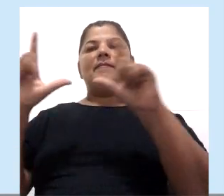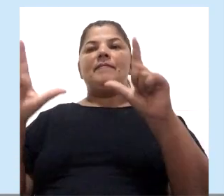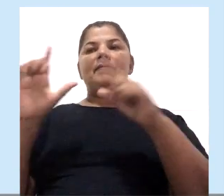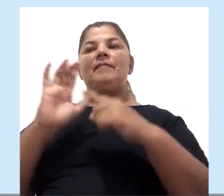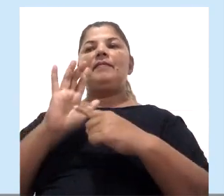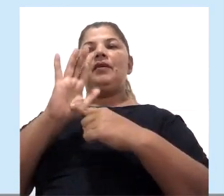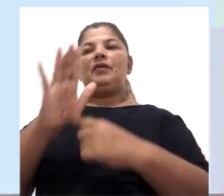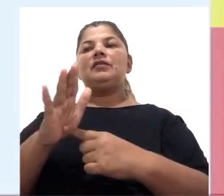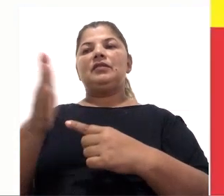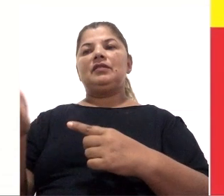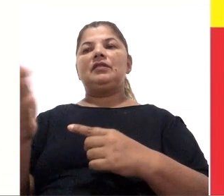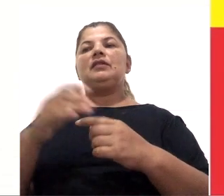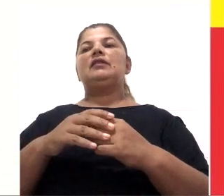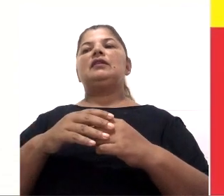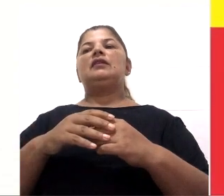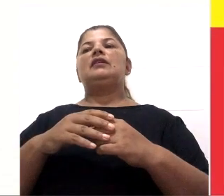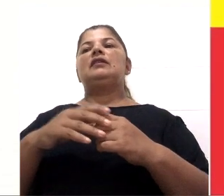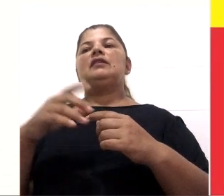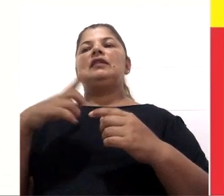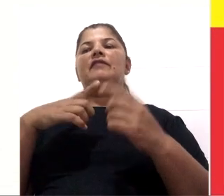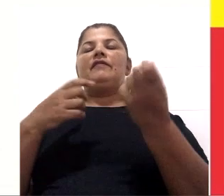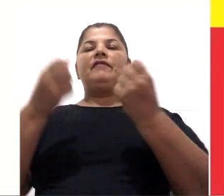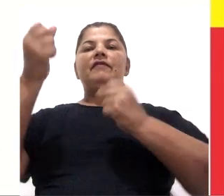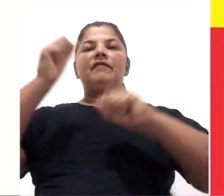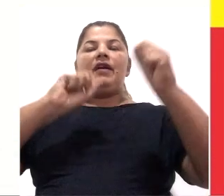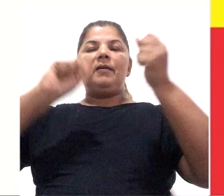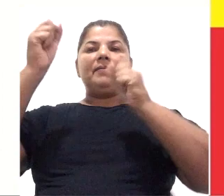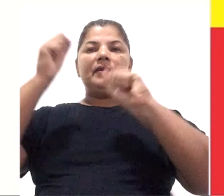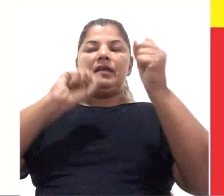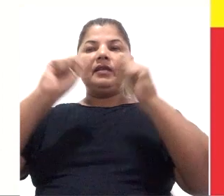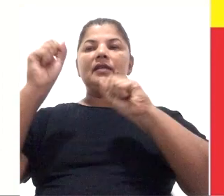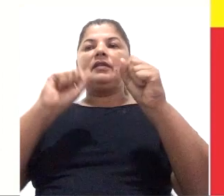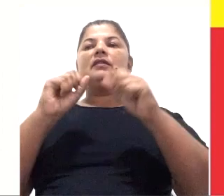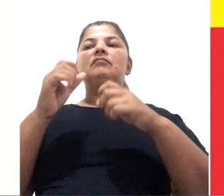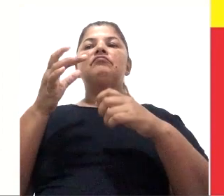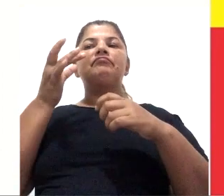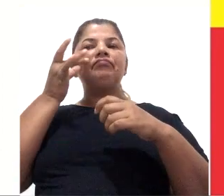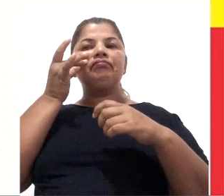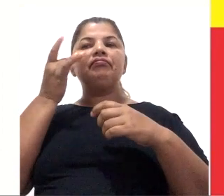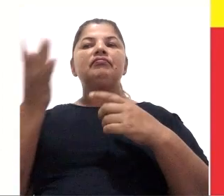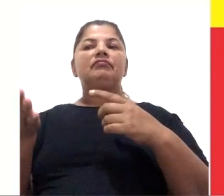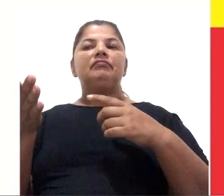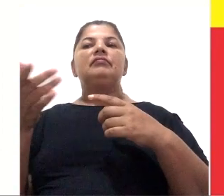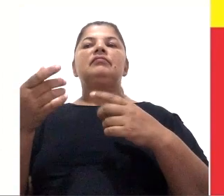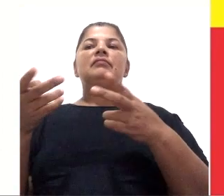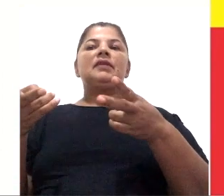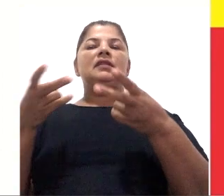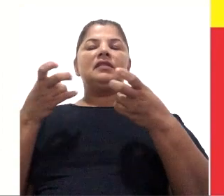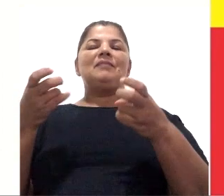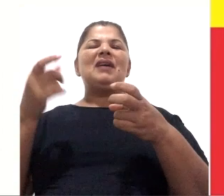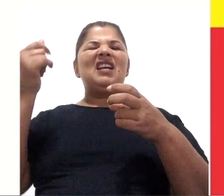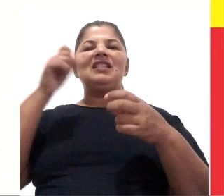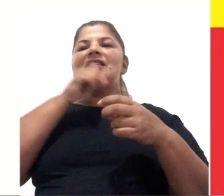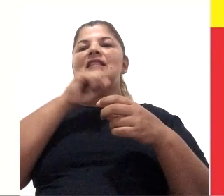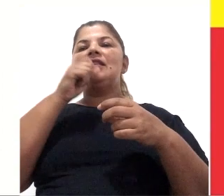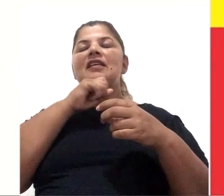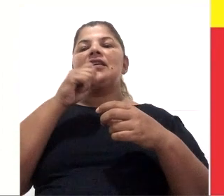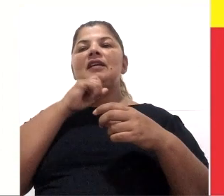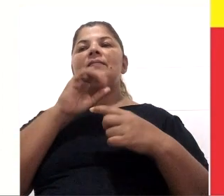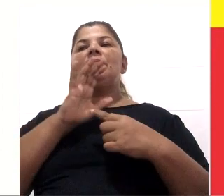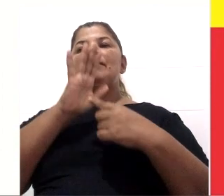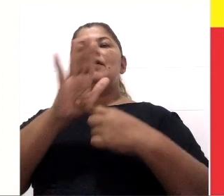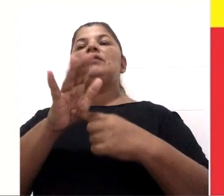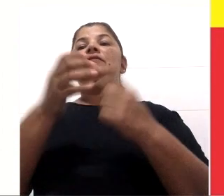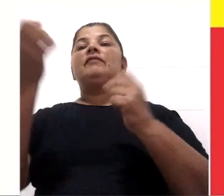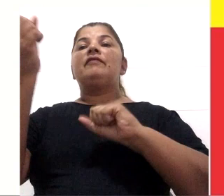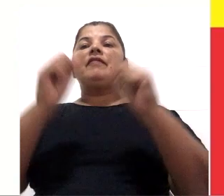gente, acompanha na tela mais uma vez. A gente vai ver a imagem das fábricas. Vocês conseguem perceber uma imagem bem antiga, que você